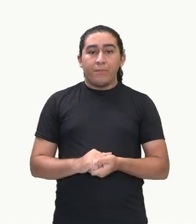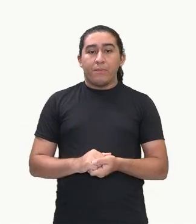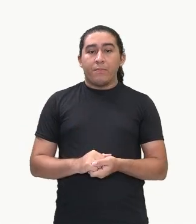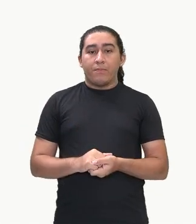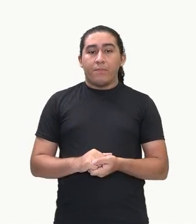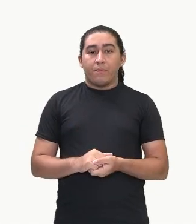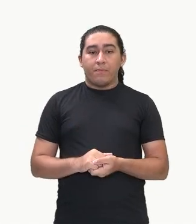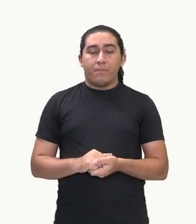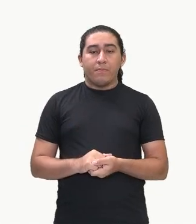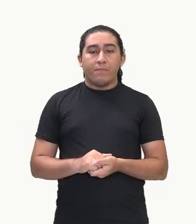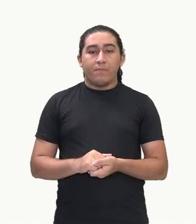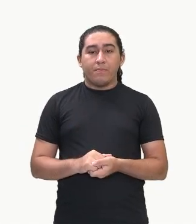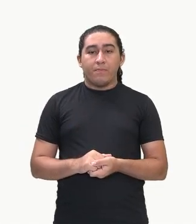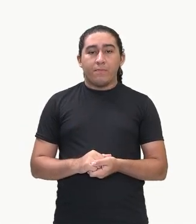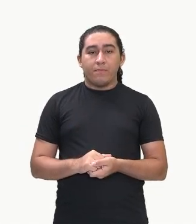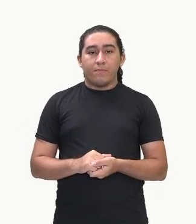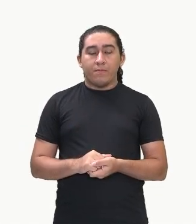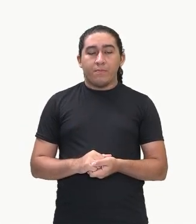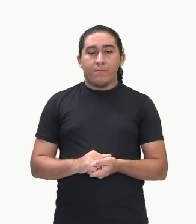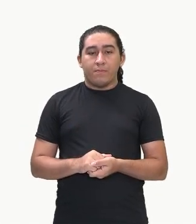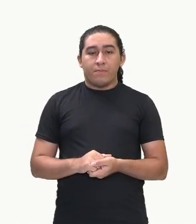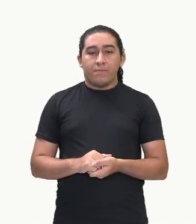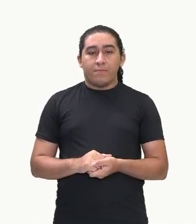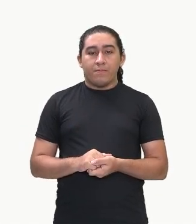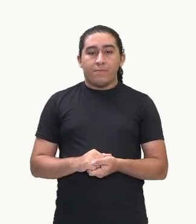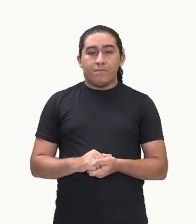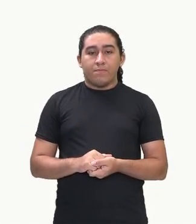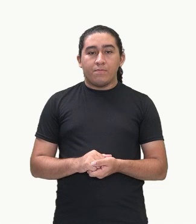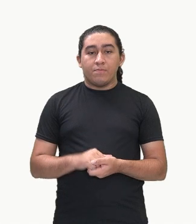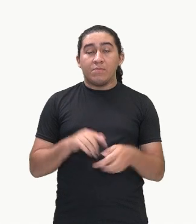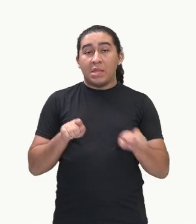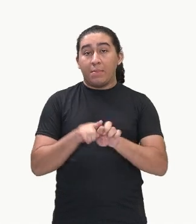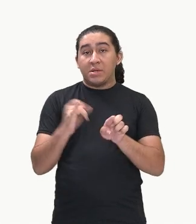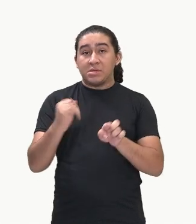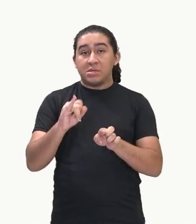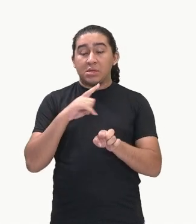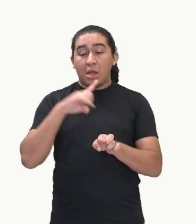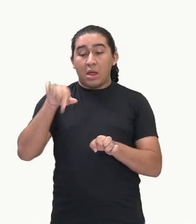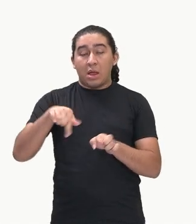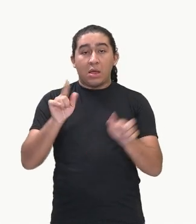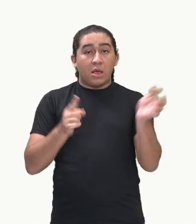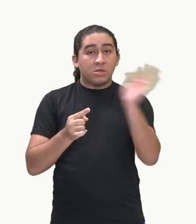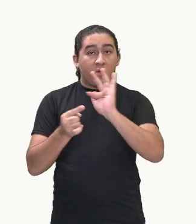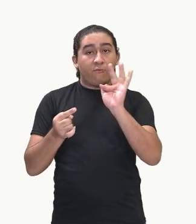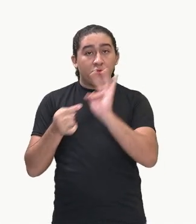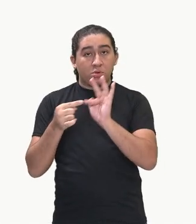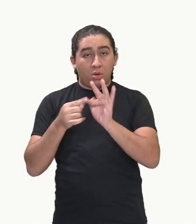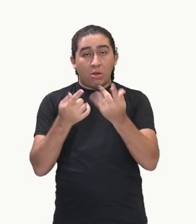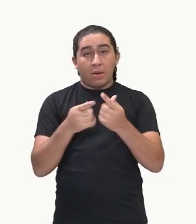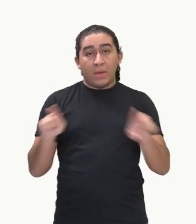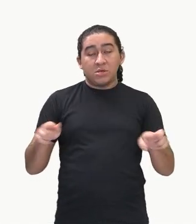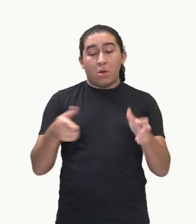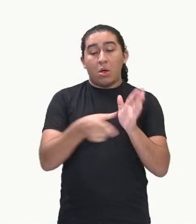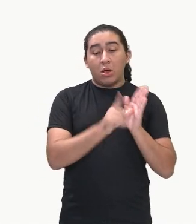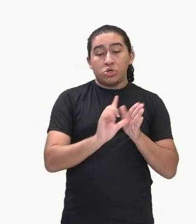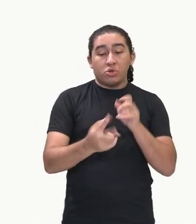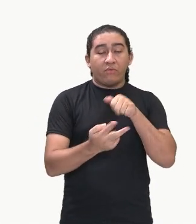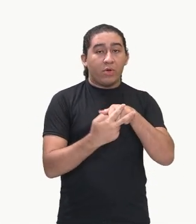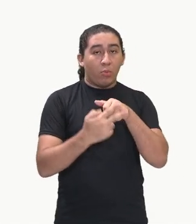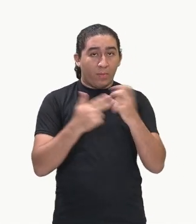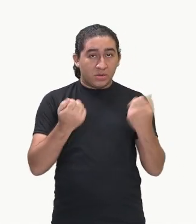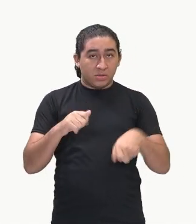Esse também, como na função de adjunto adverbial, antes do verbo, ele precisa